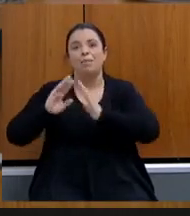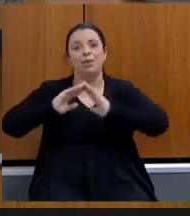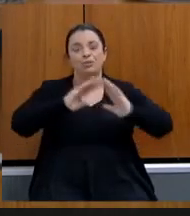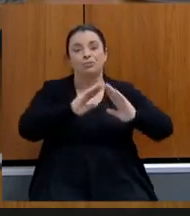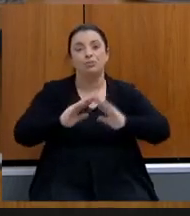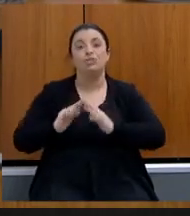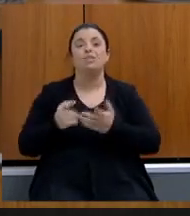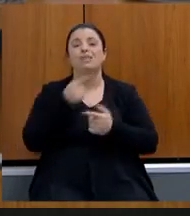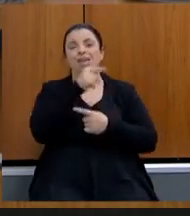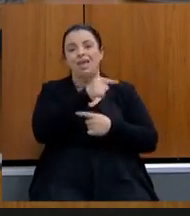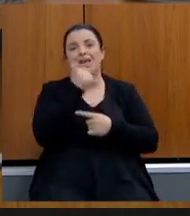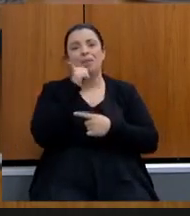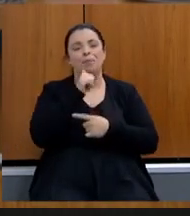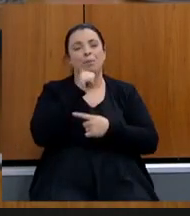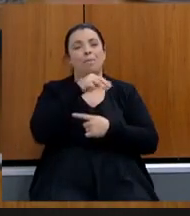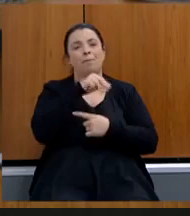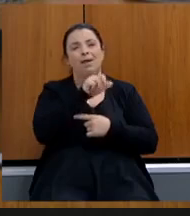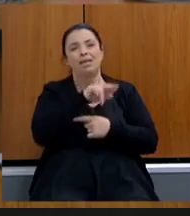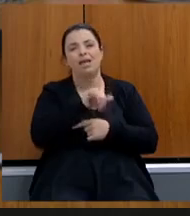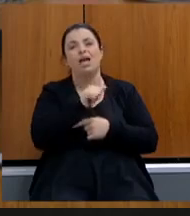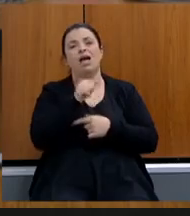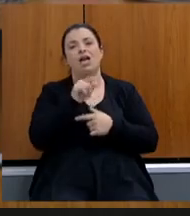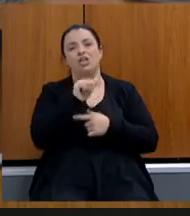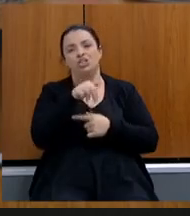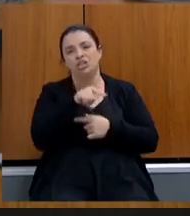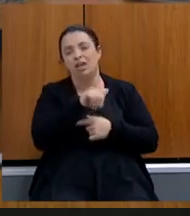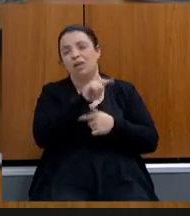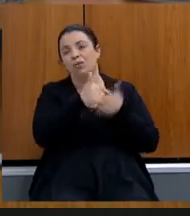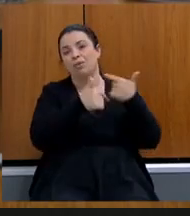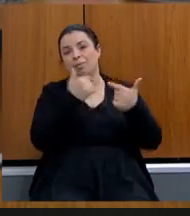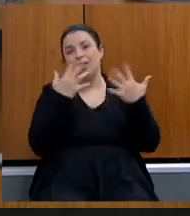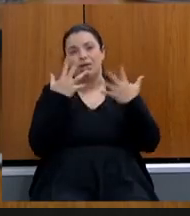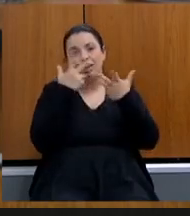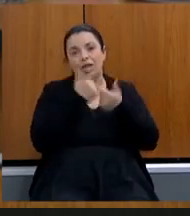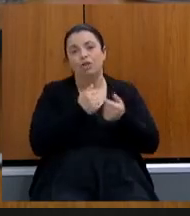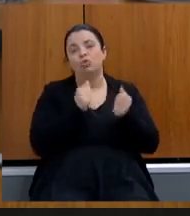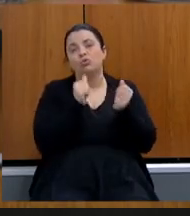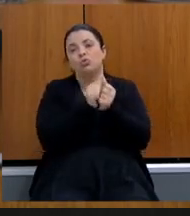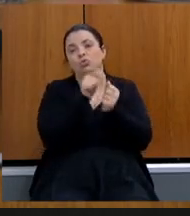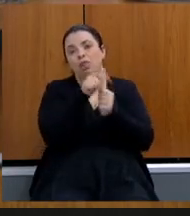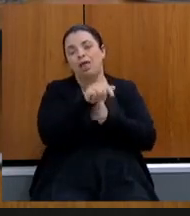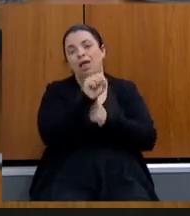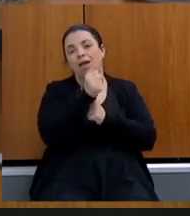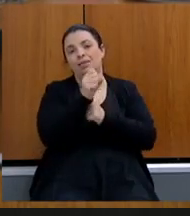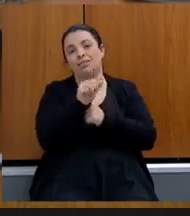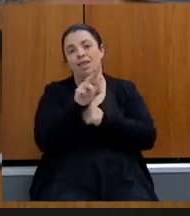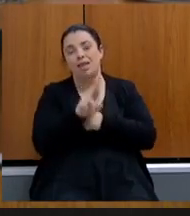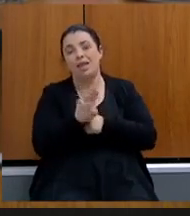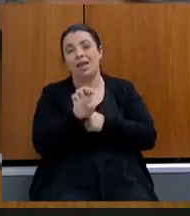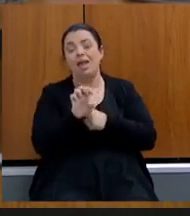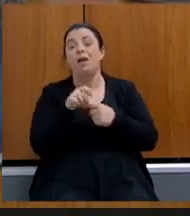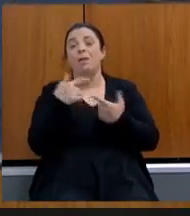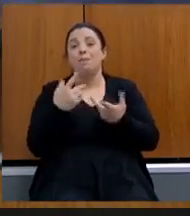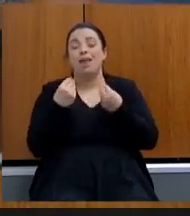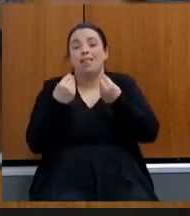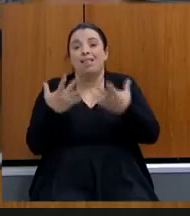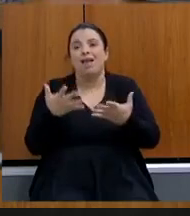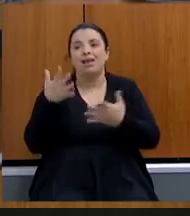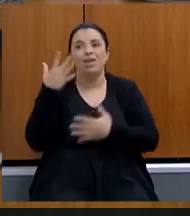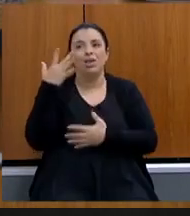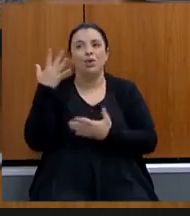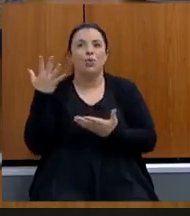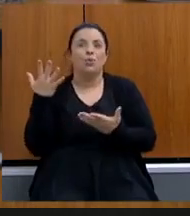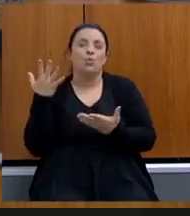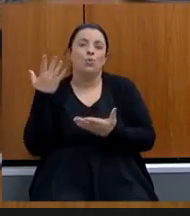é feito um lindo trabalho junto com o superintendente Regional de ensino para transformar né a cara desse estado é